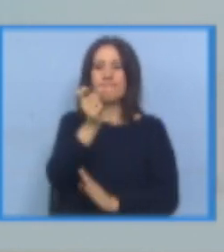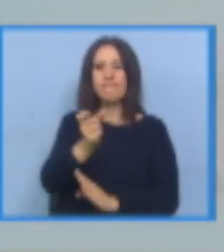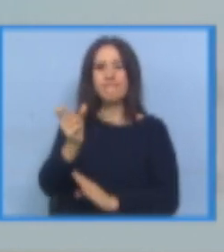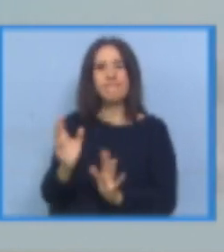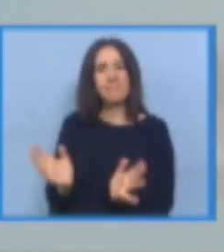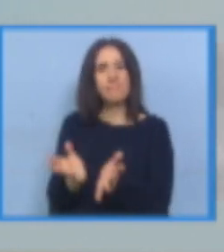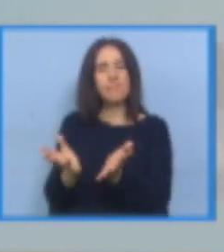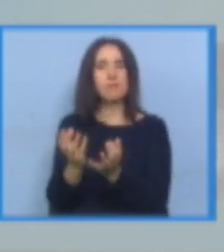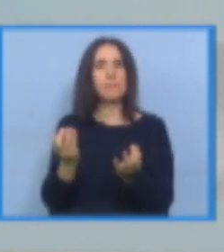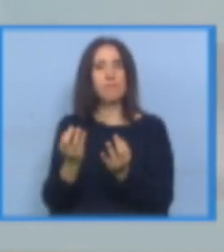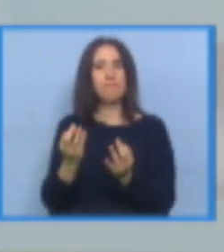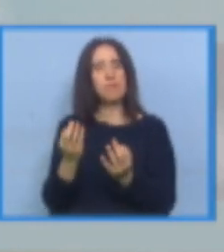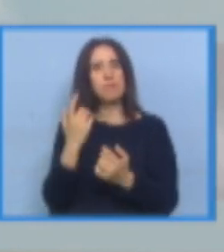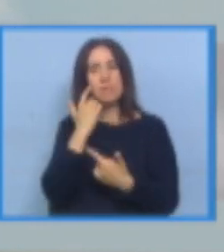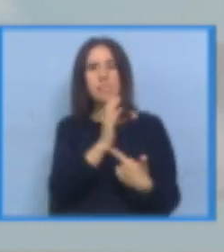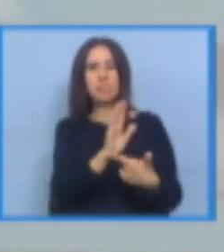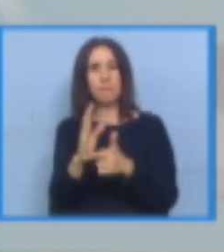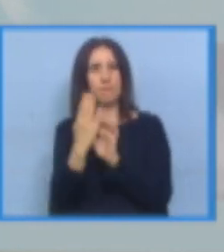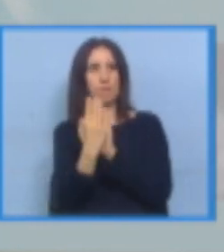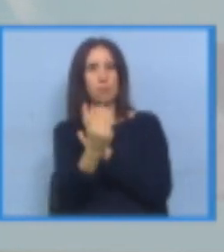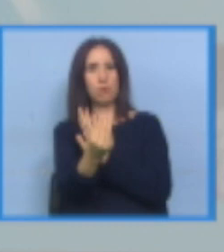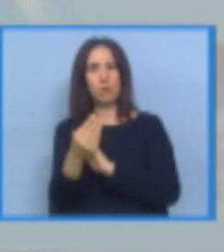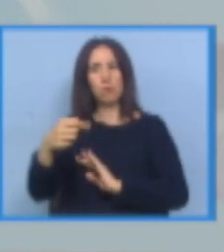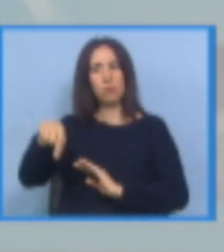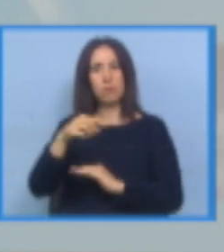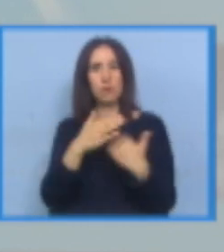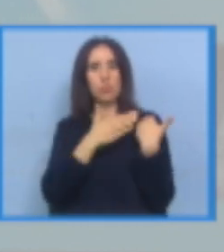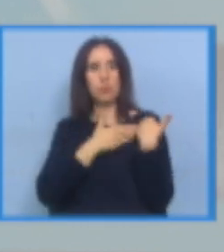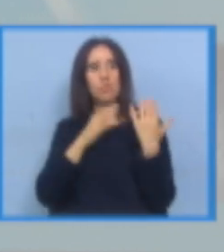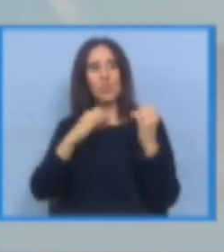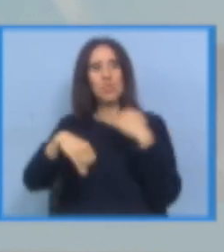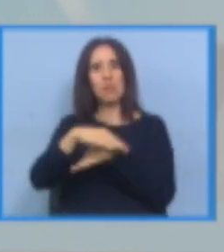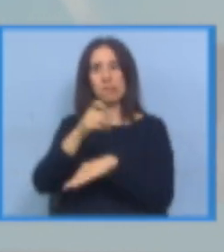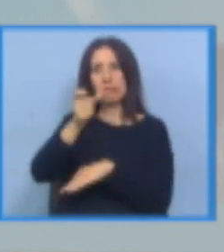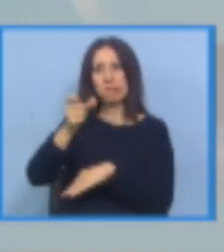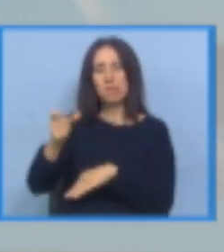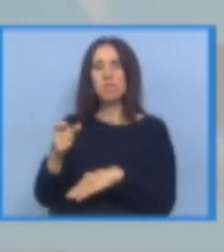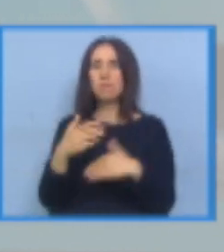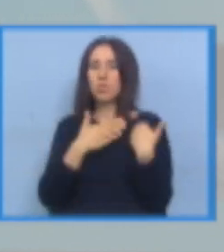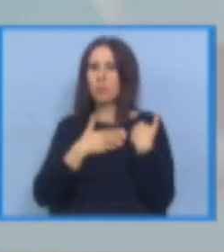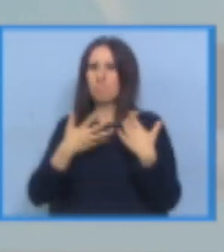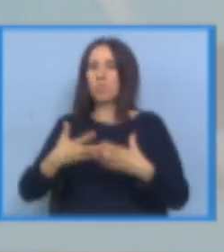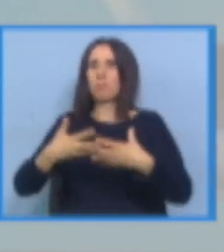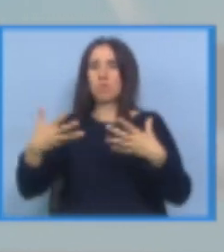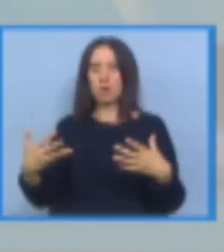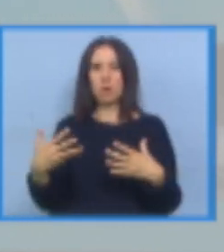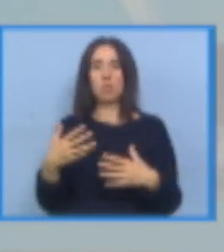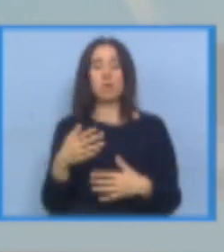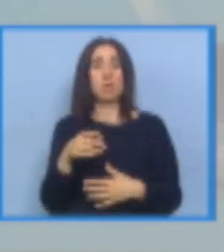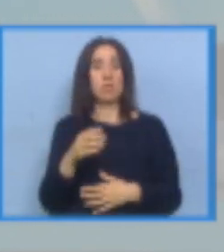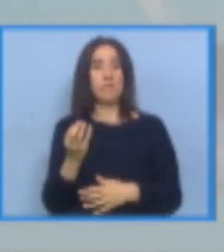para que realmente seja o exemplo, que eles notem que a responsabilidade social deles é uma responsabilidade muito maior e